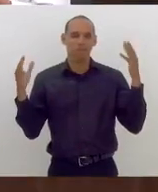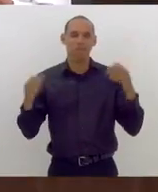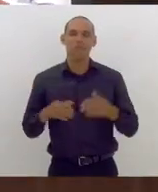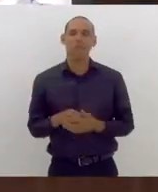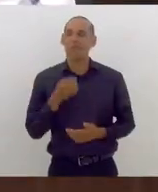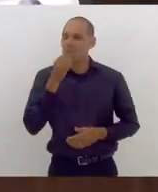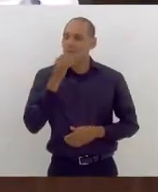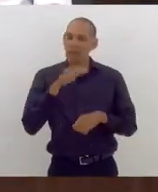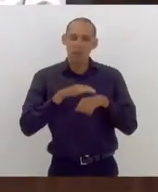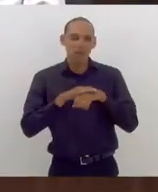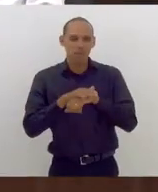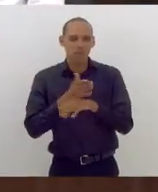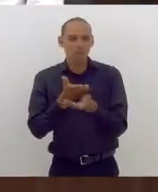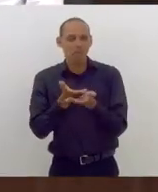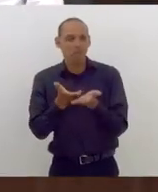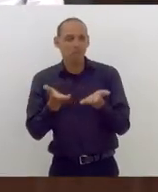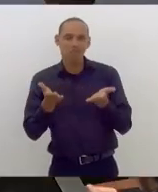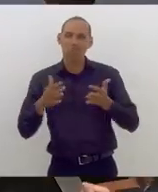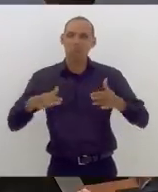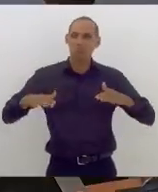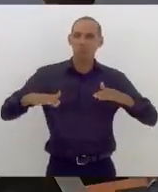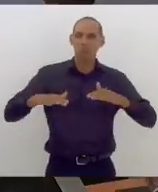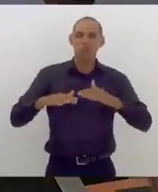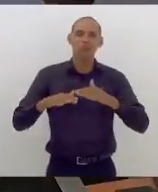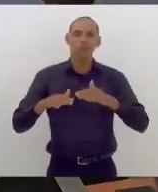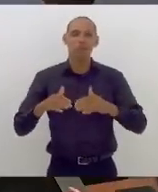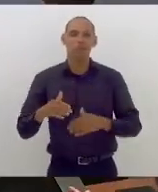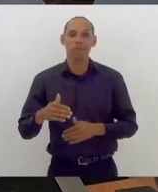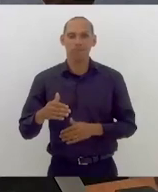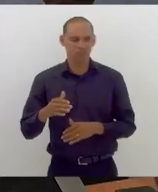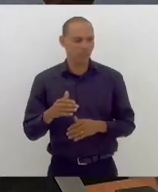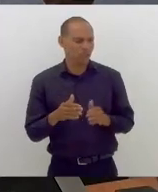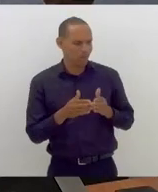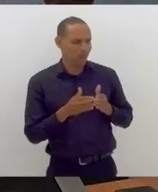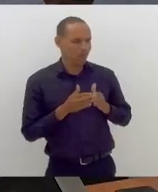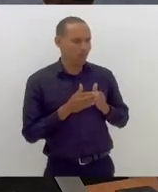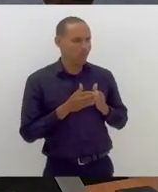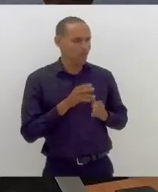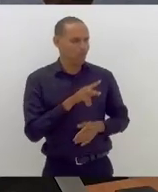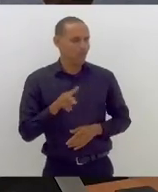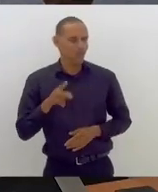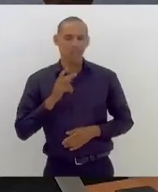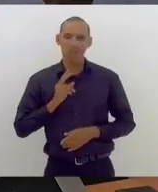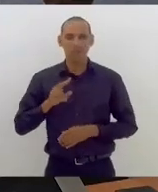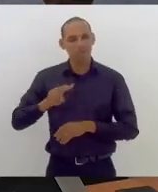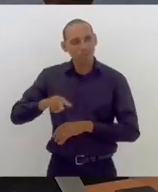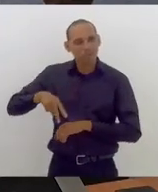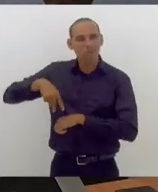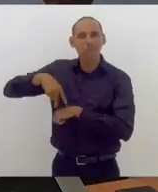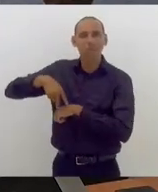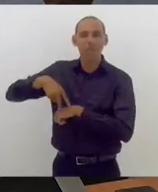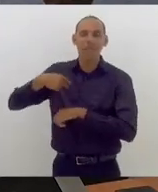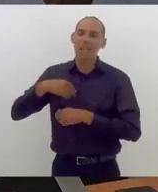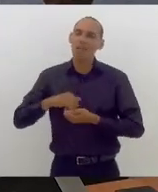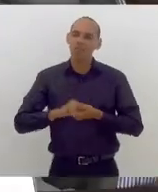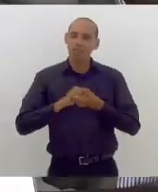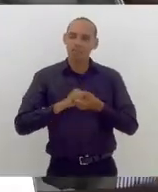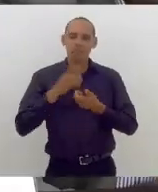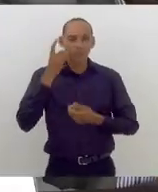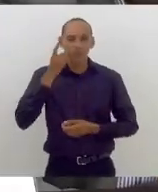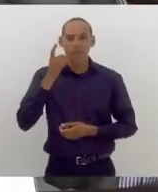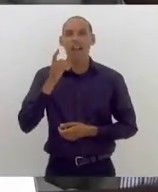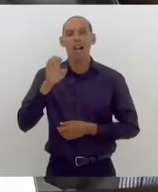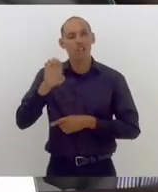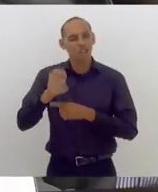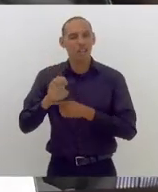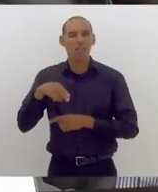Boa noite a todos. Permita-me, presidente, ficar de pé. Quero cumprimentar o deputado estadual Noel